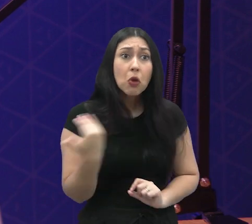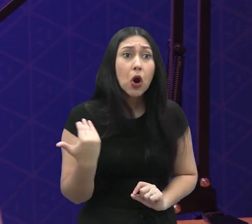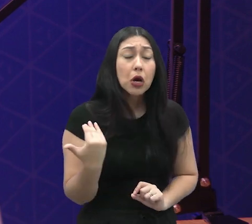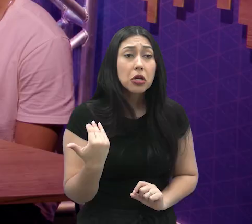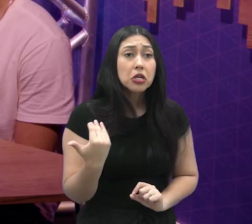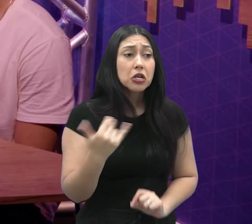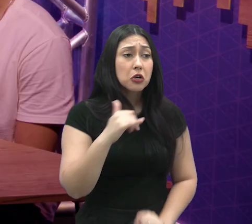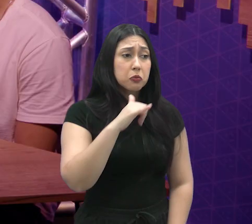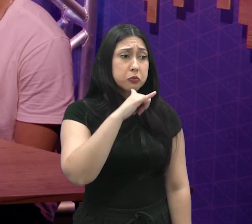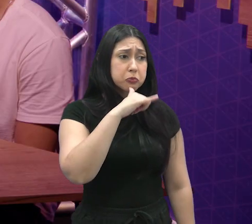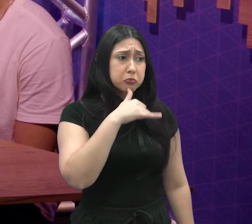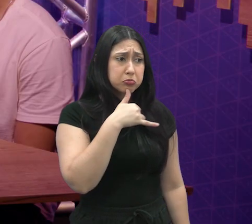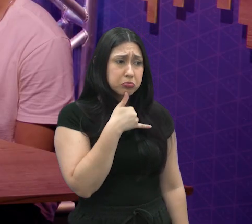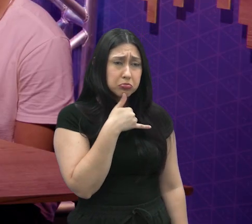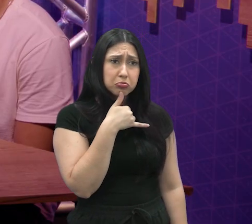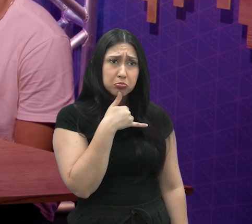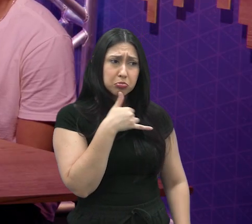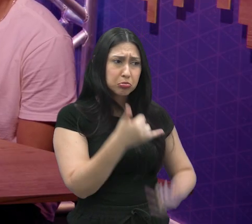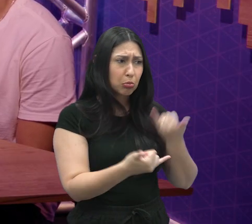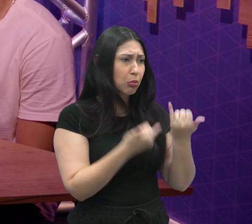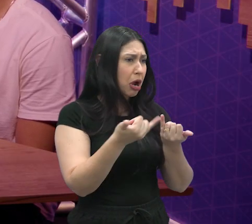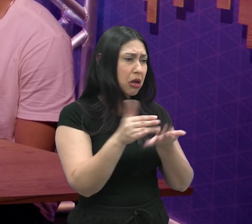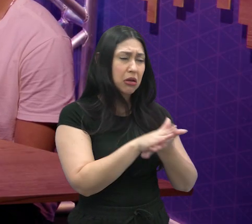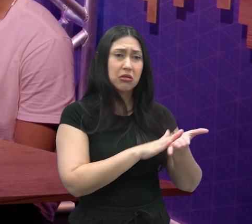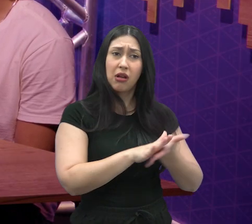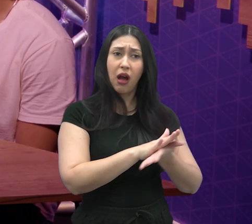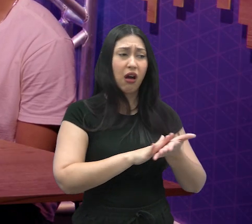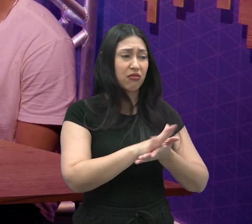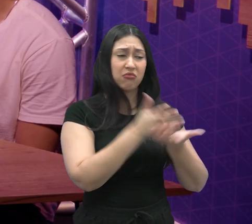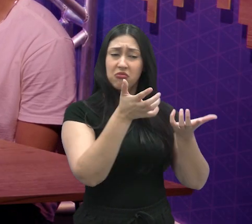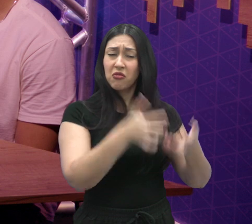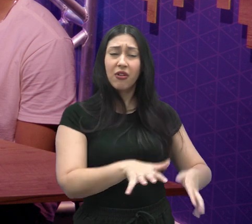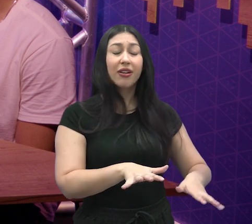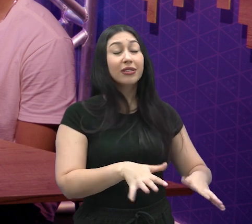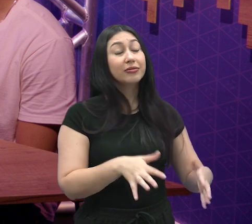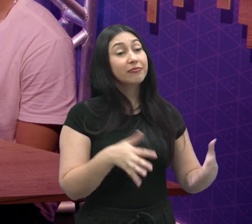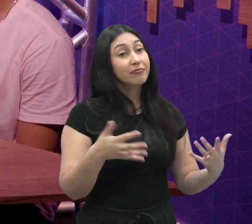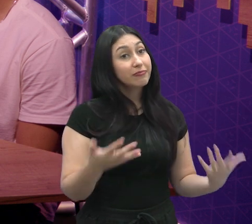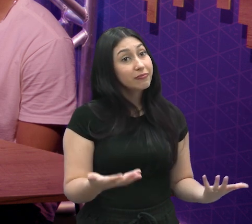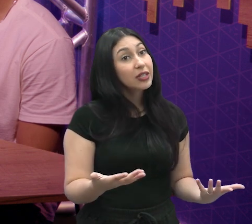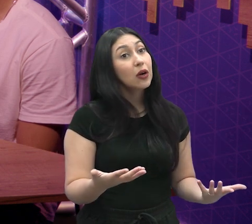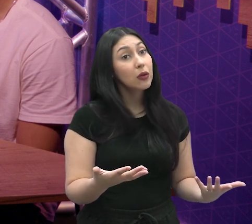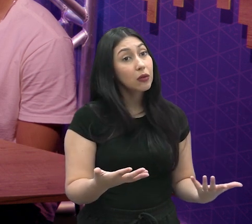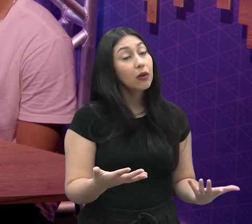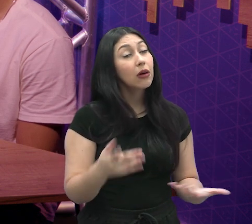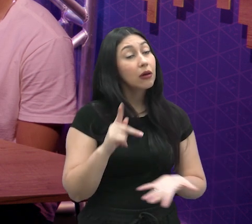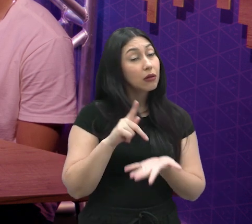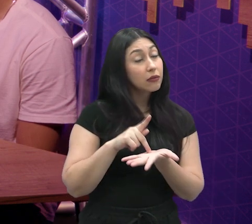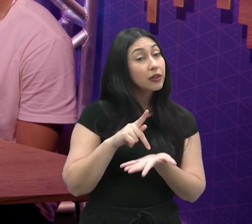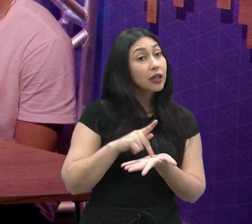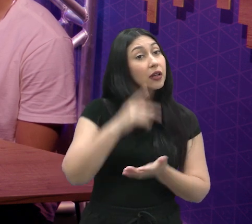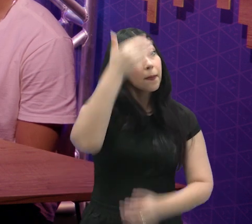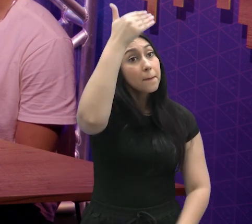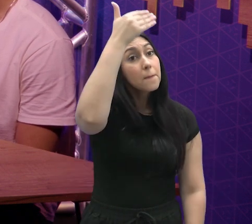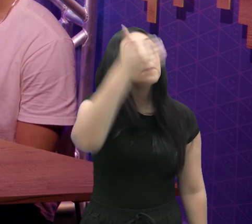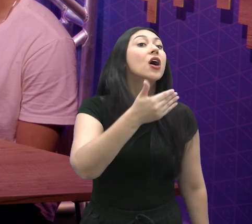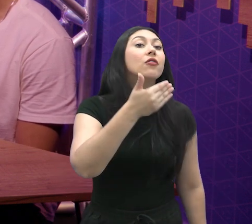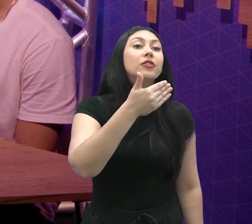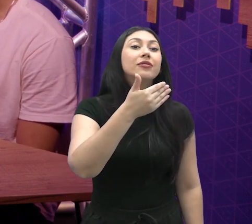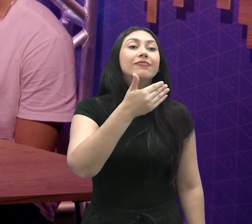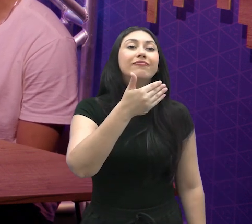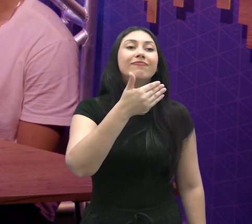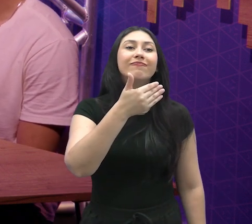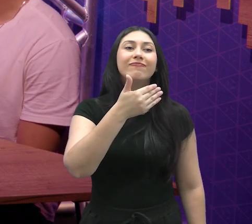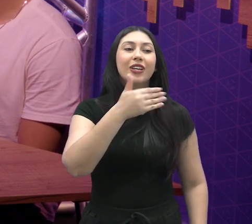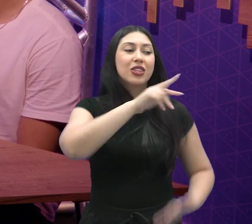da família, perde um filhote, ele vai ficar triste, ele para de brincar. Então, e realmente é uma prova de